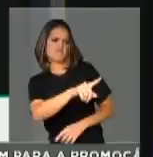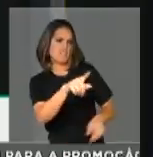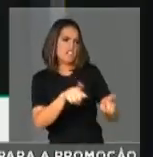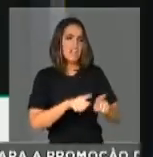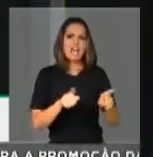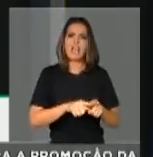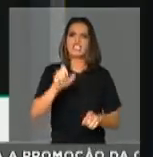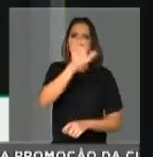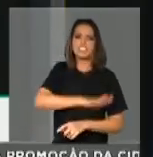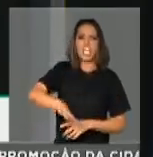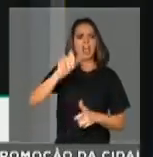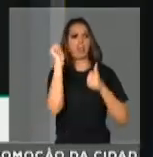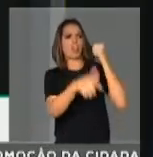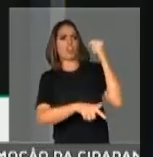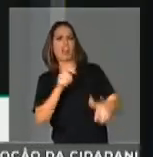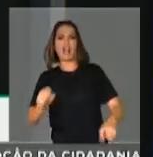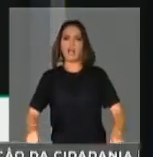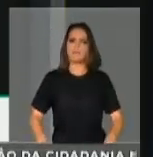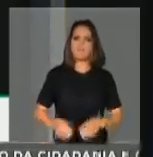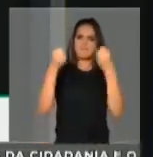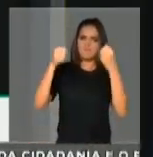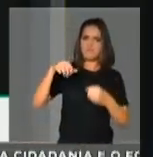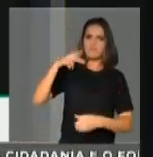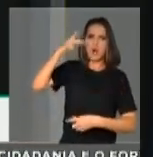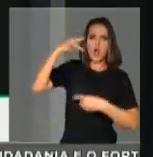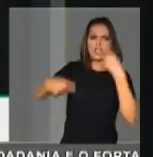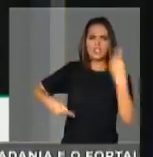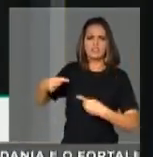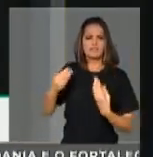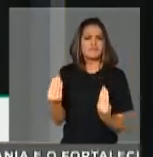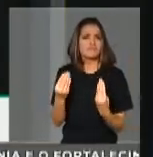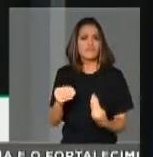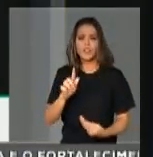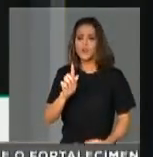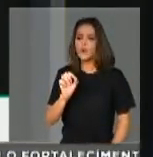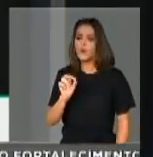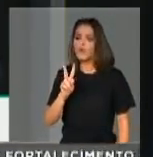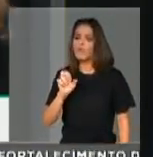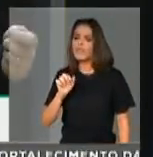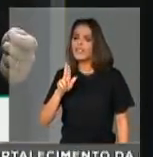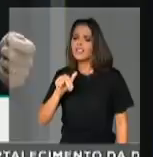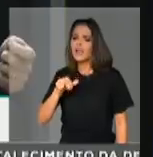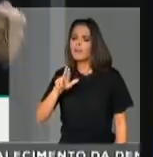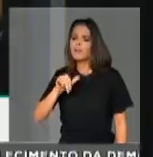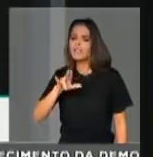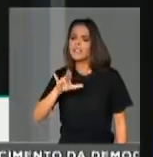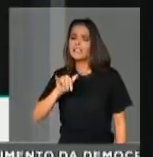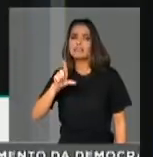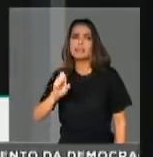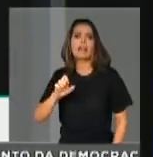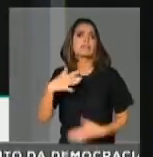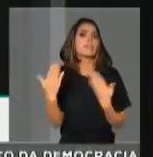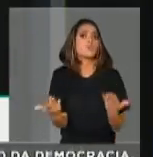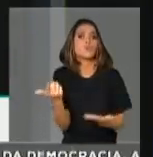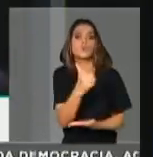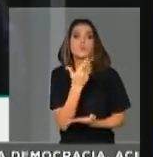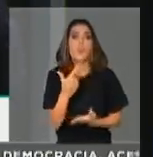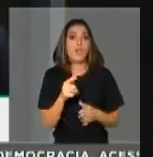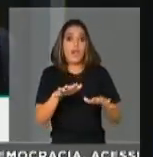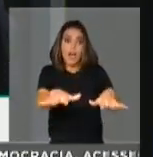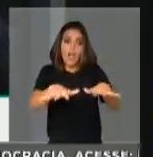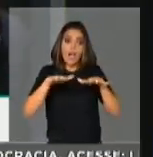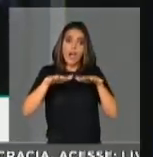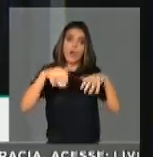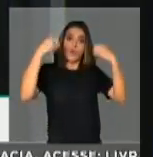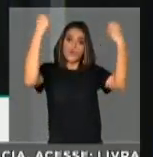vai para generalizar e matar a política. Não gera governabilidade. Ou seja, tem como ponto de apoio nas ruas quem